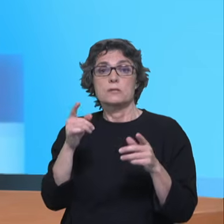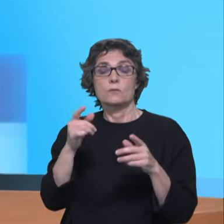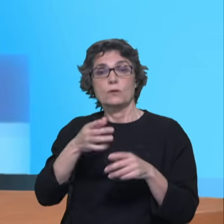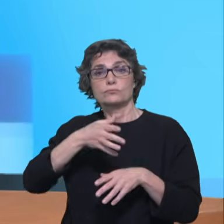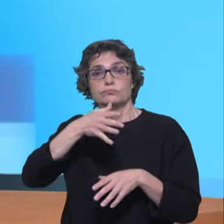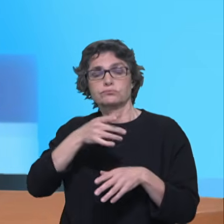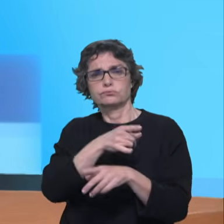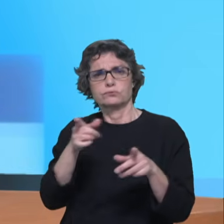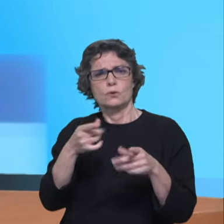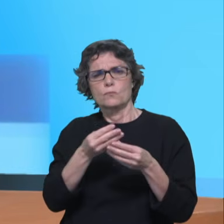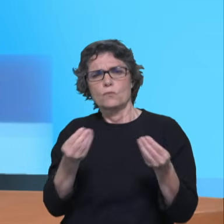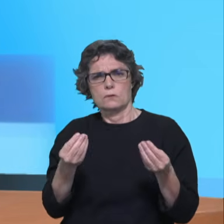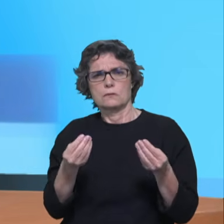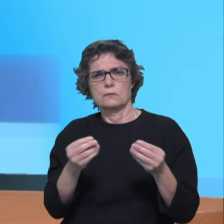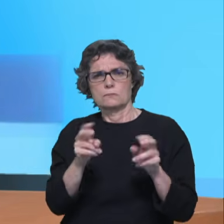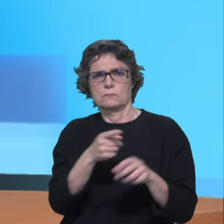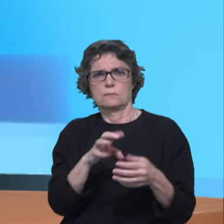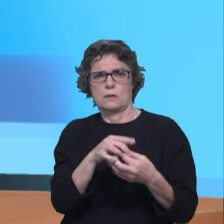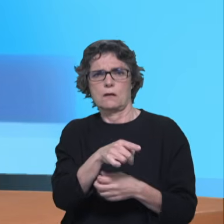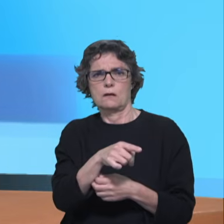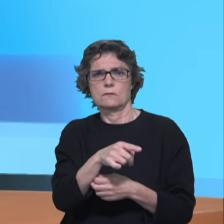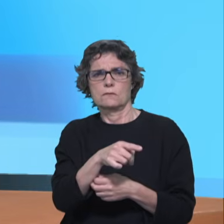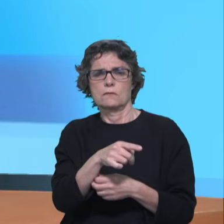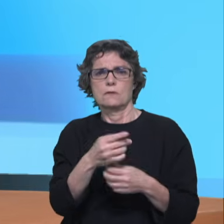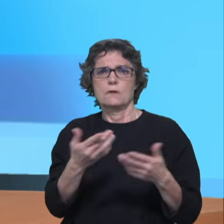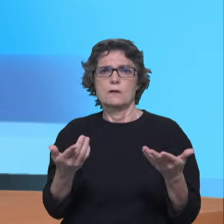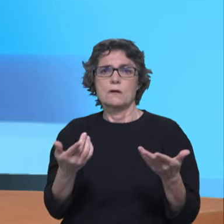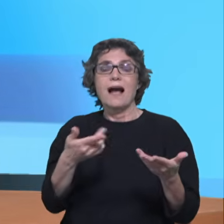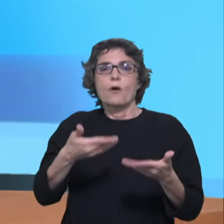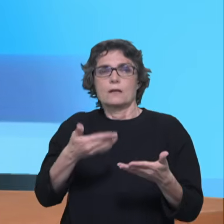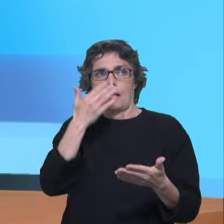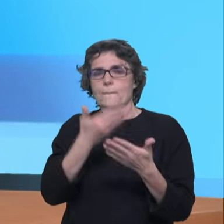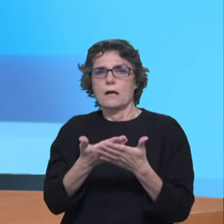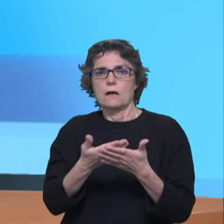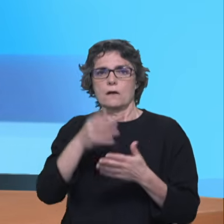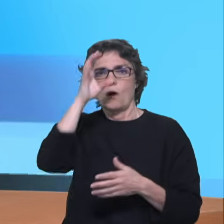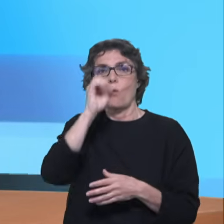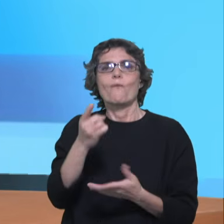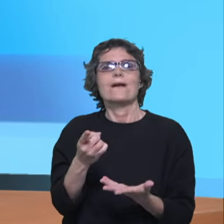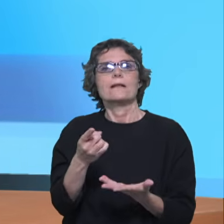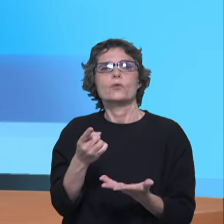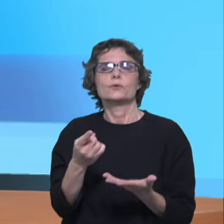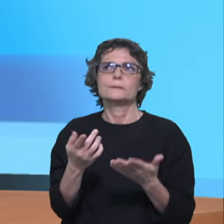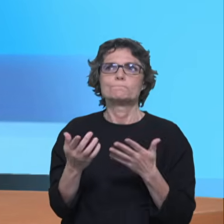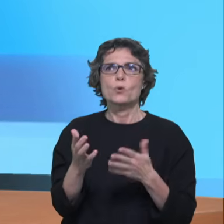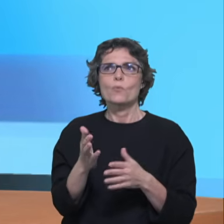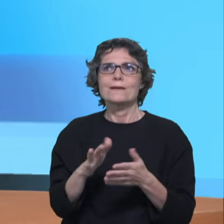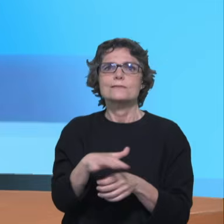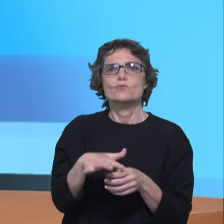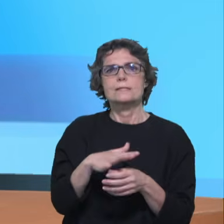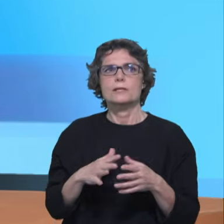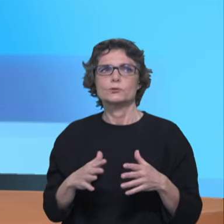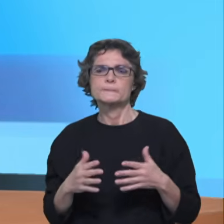disso. Mas aqui o Governo está algo confortável